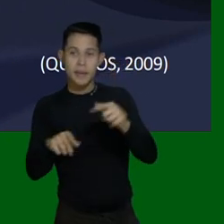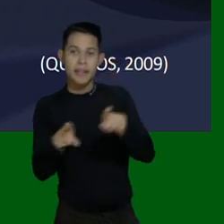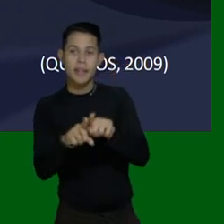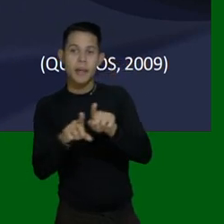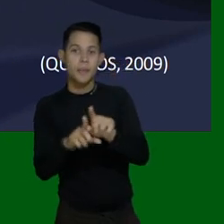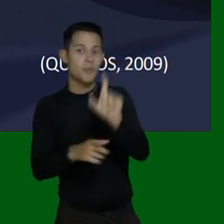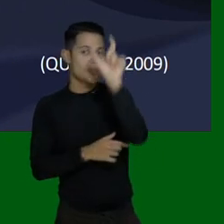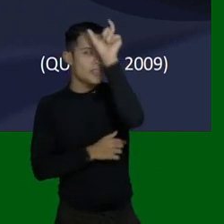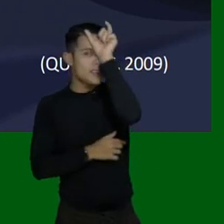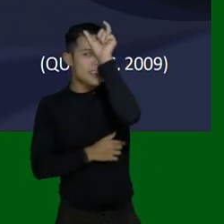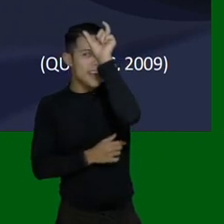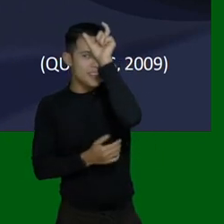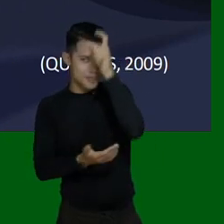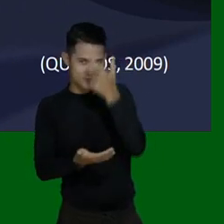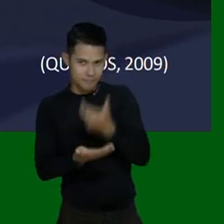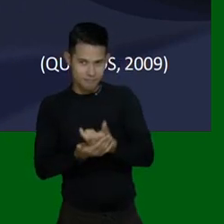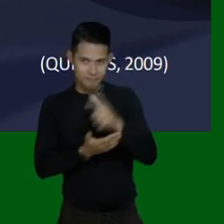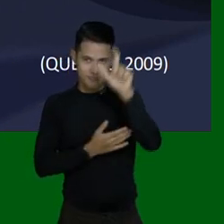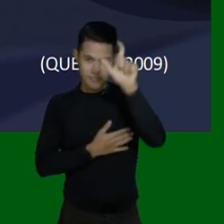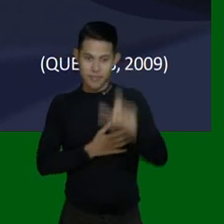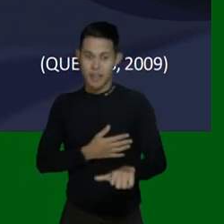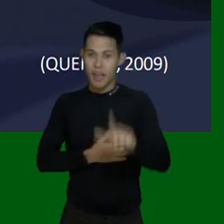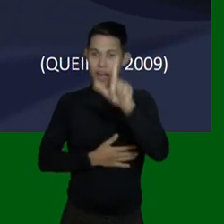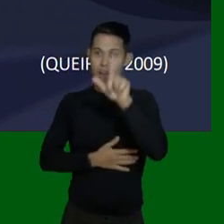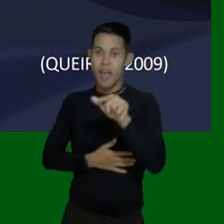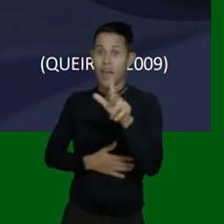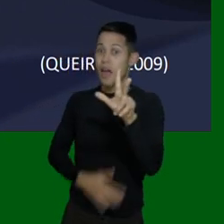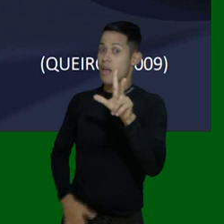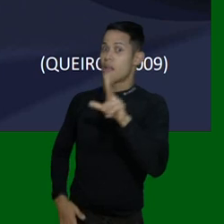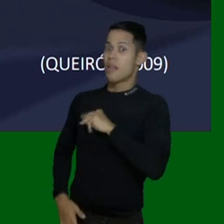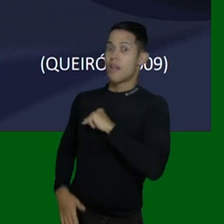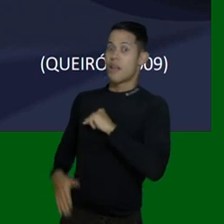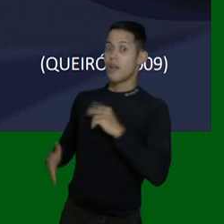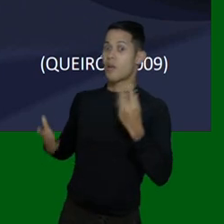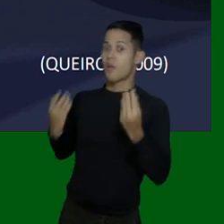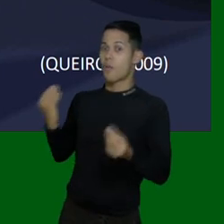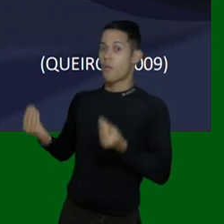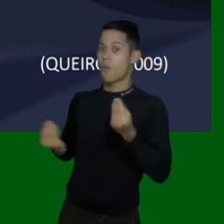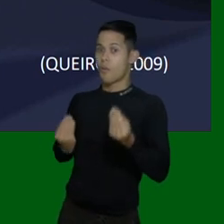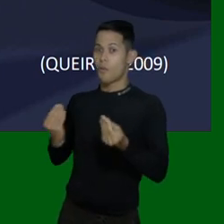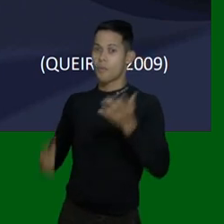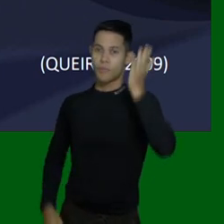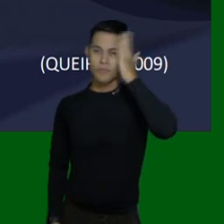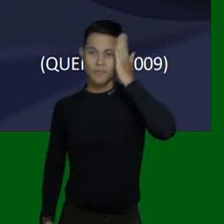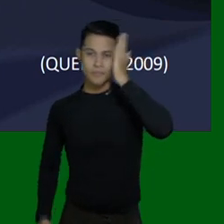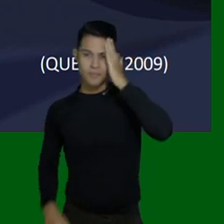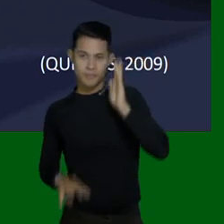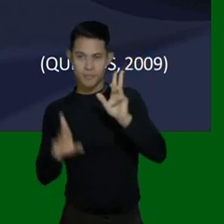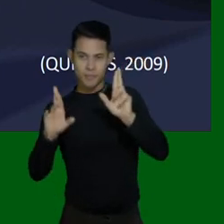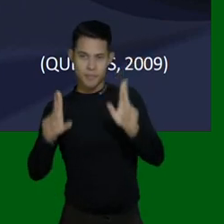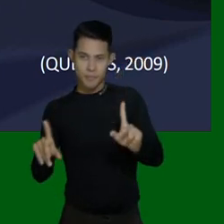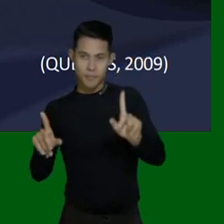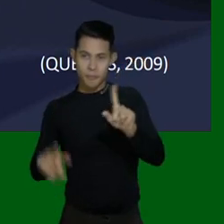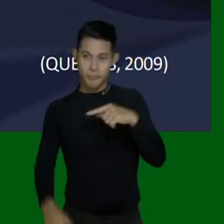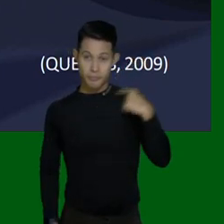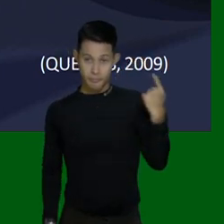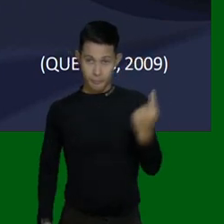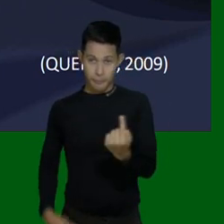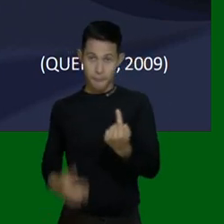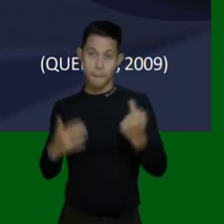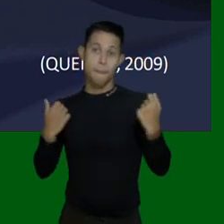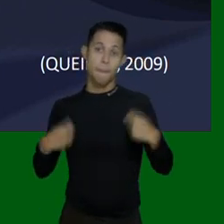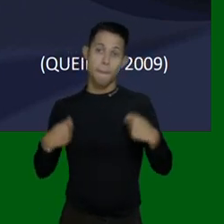é um horror para diferenciar isso e a gente tem que